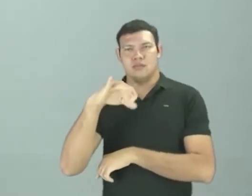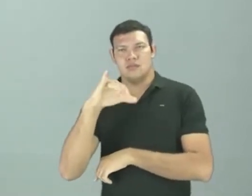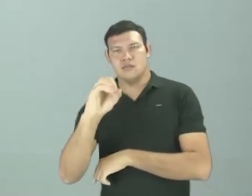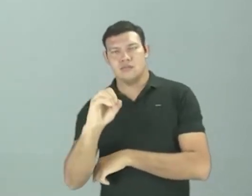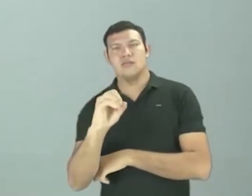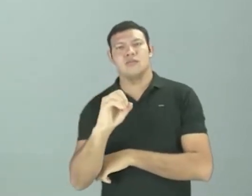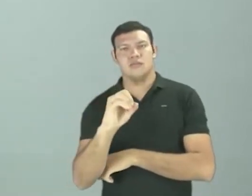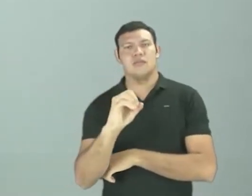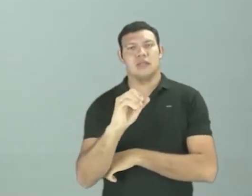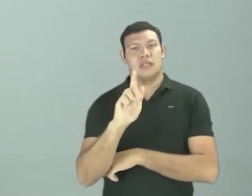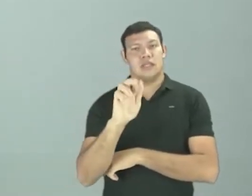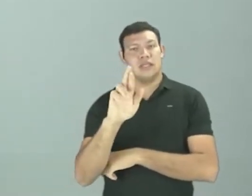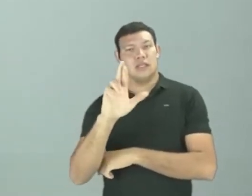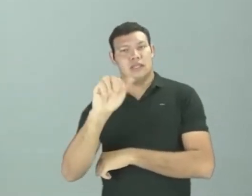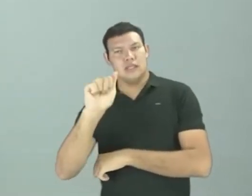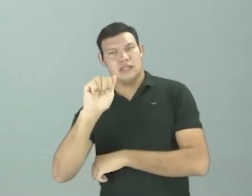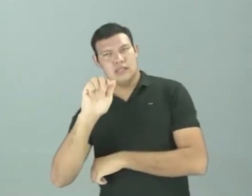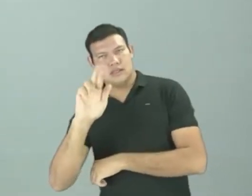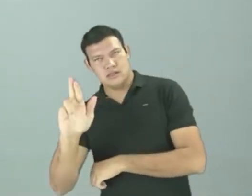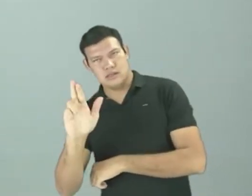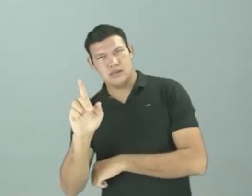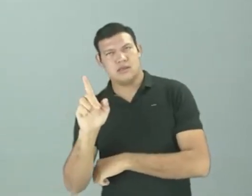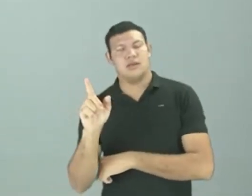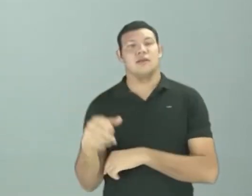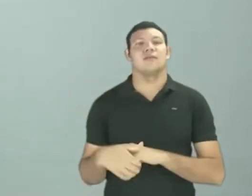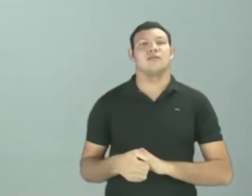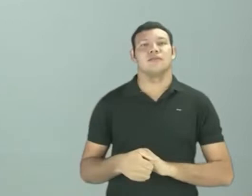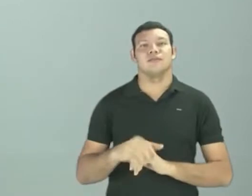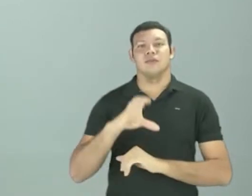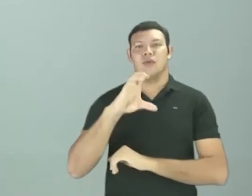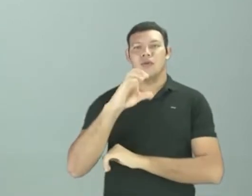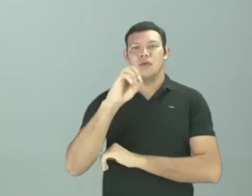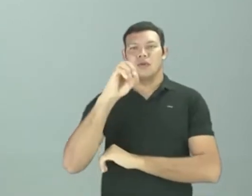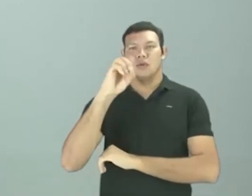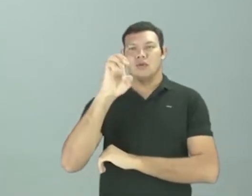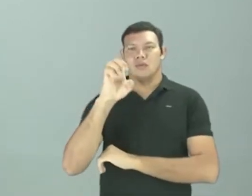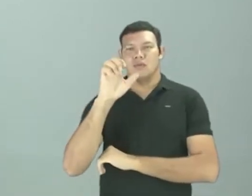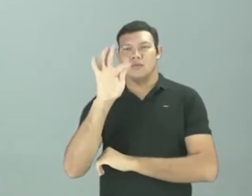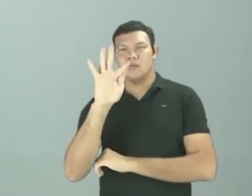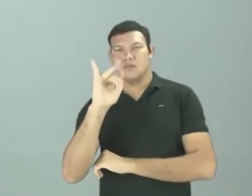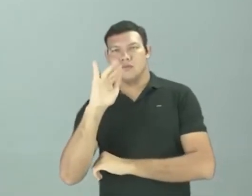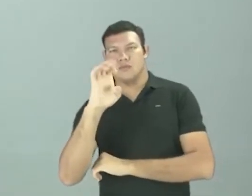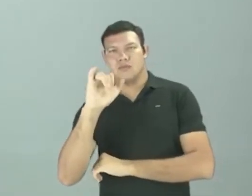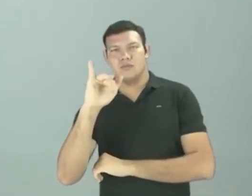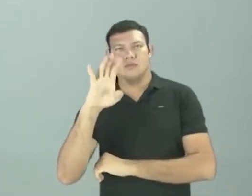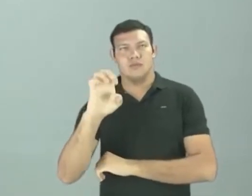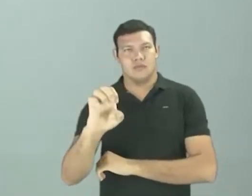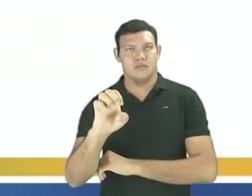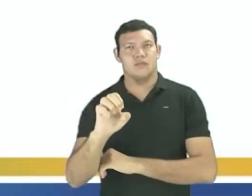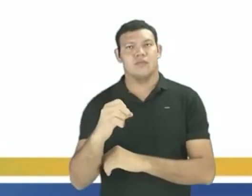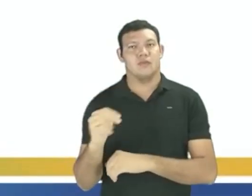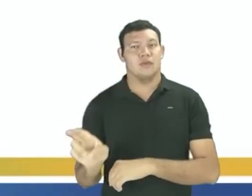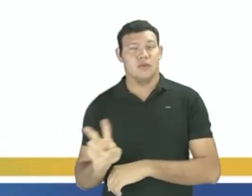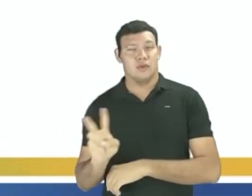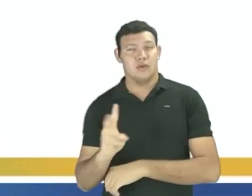valor numérico e os seus coeficientes. Então acompanhe comigo os slides, tá bom?